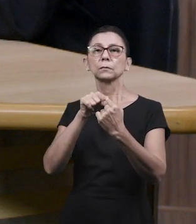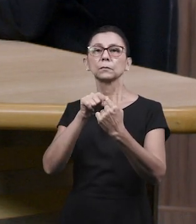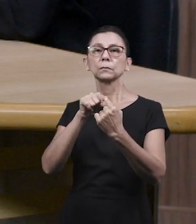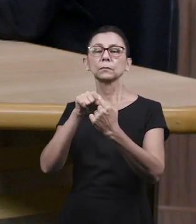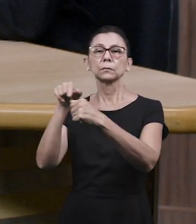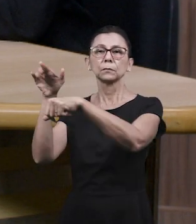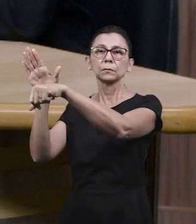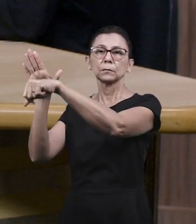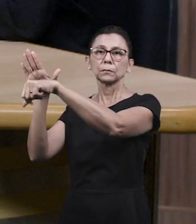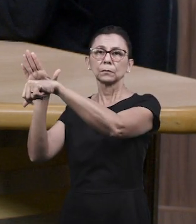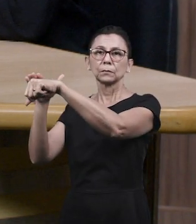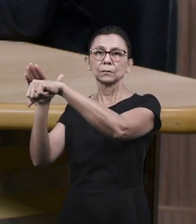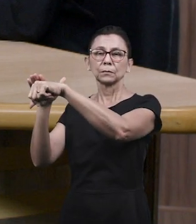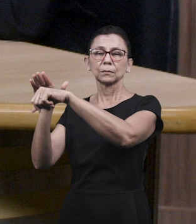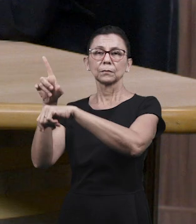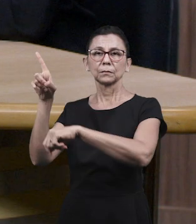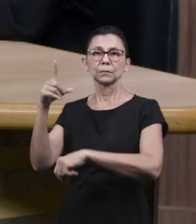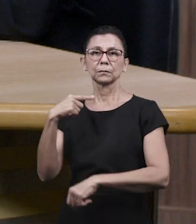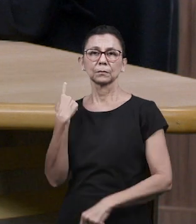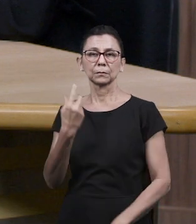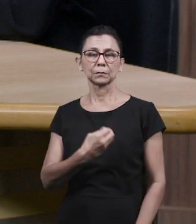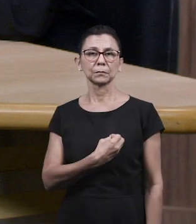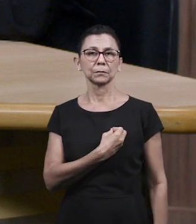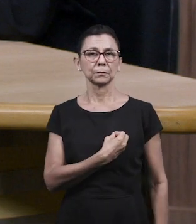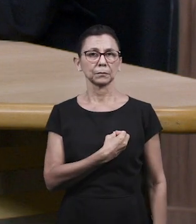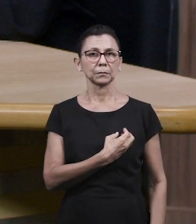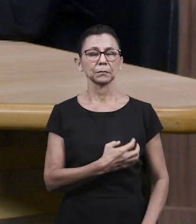nossas vidas. Que maravilha!